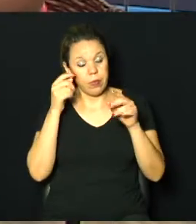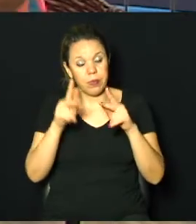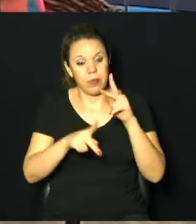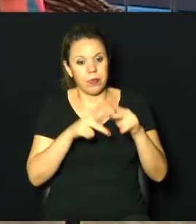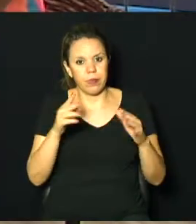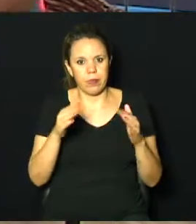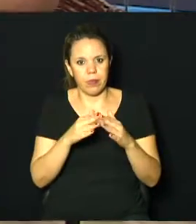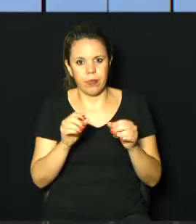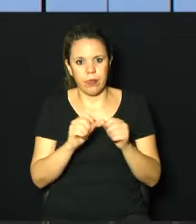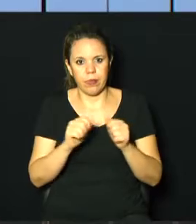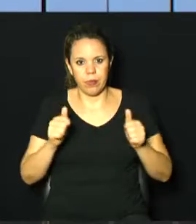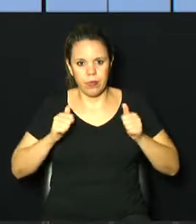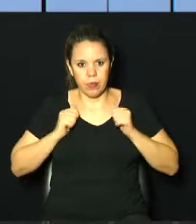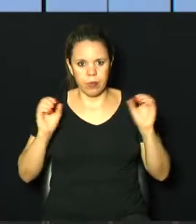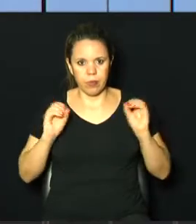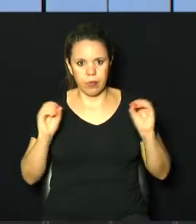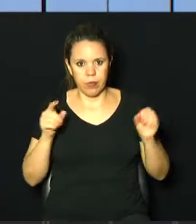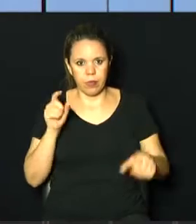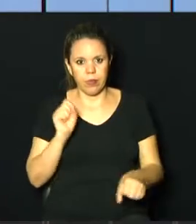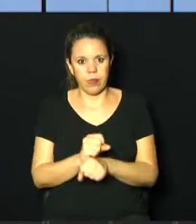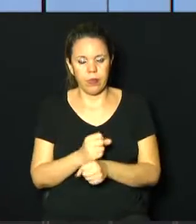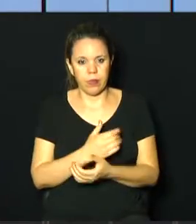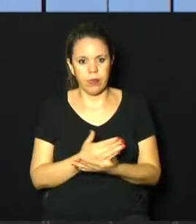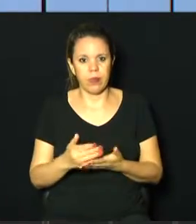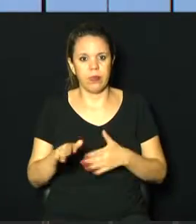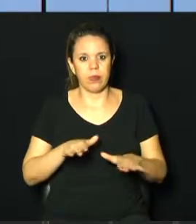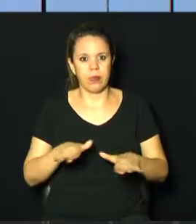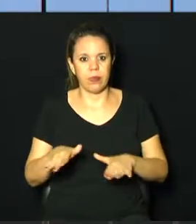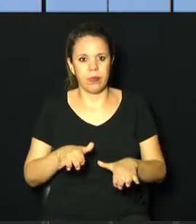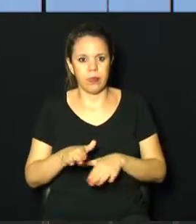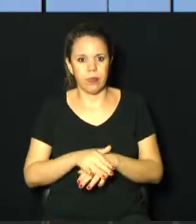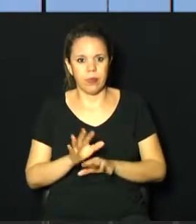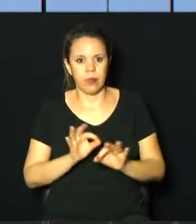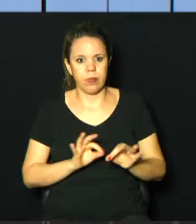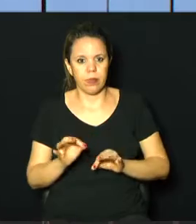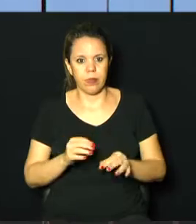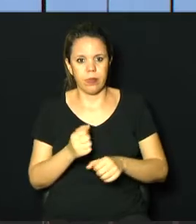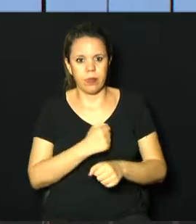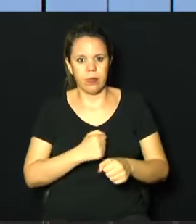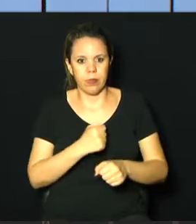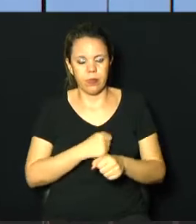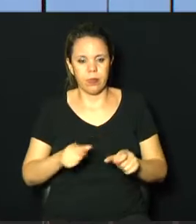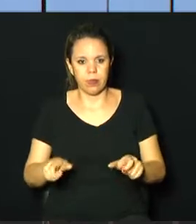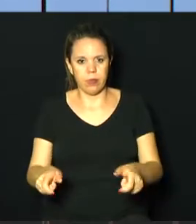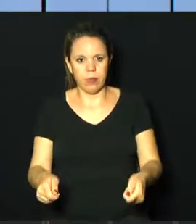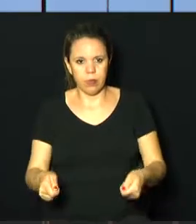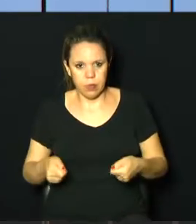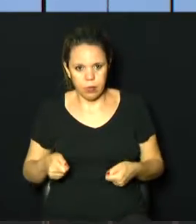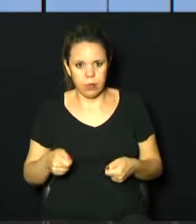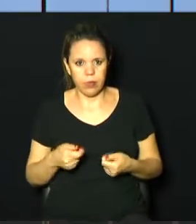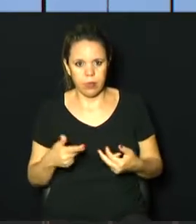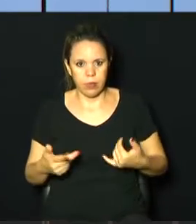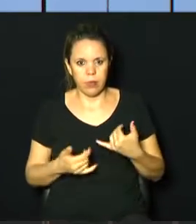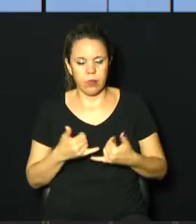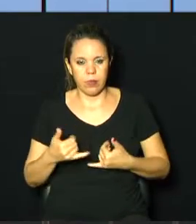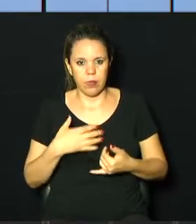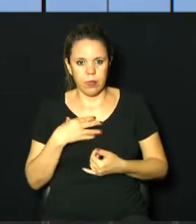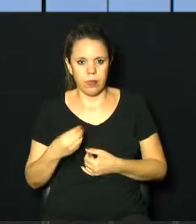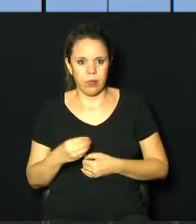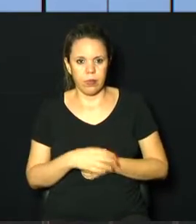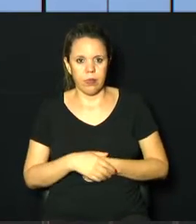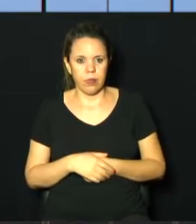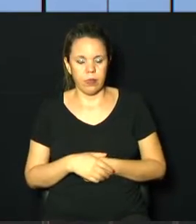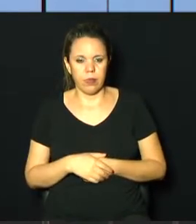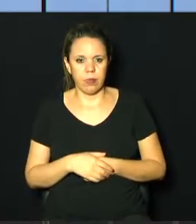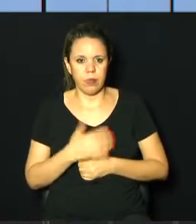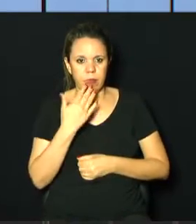casa, sem fazer nada, é hora de parar e começar a se mexer, hein? Arruma a cozinha, arruma a gaveta, faz alguma coisa, brinca com os filhos, né?